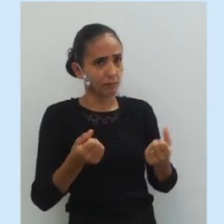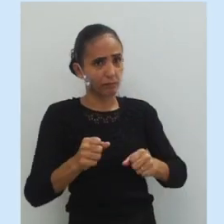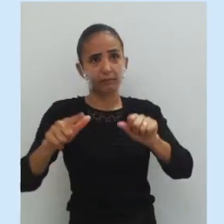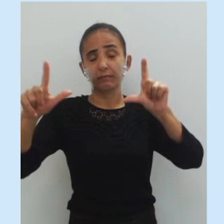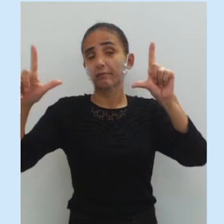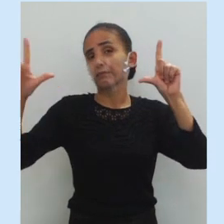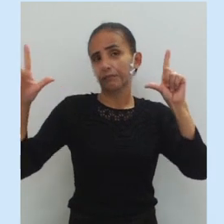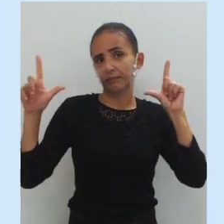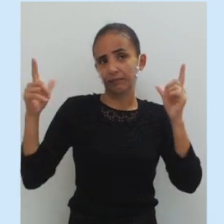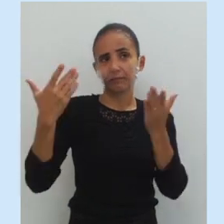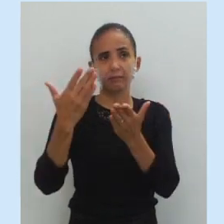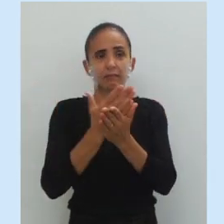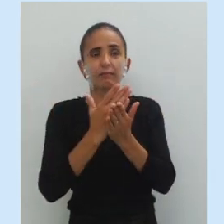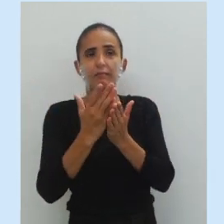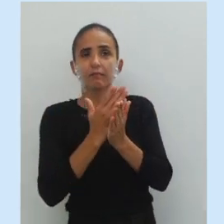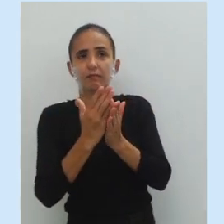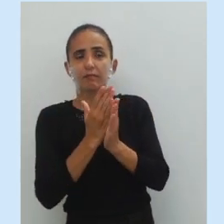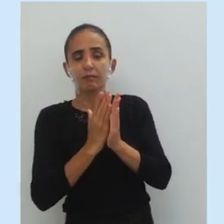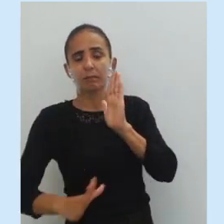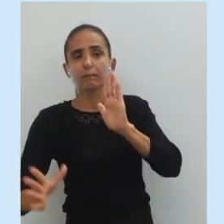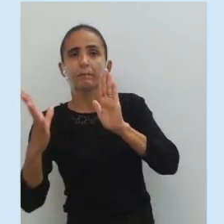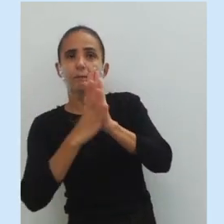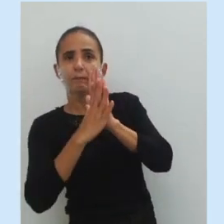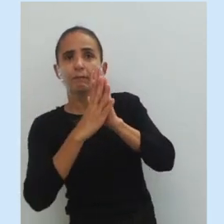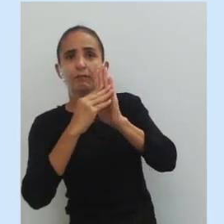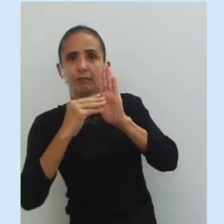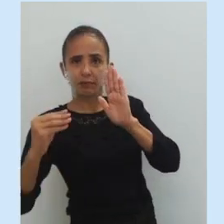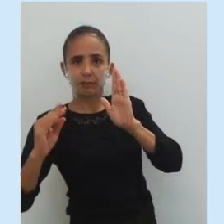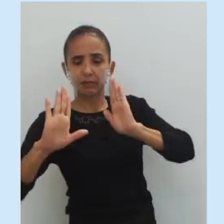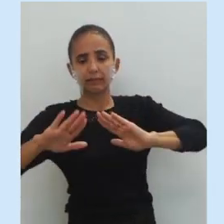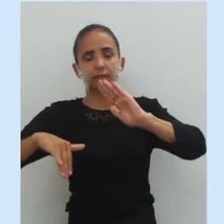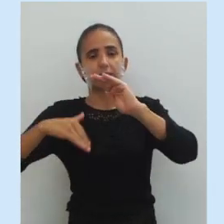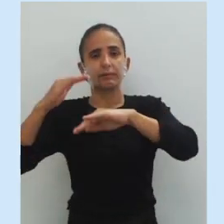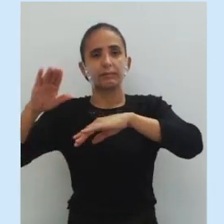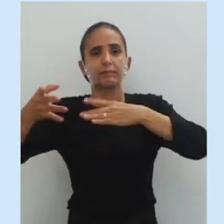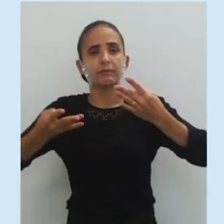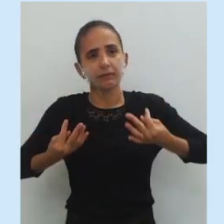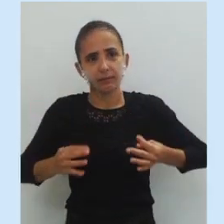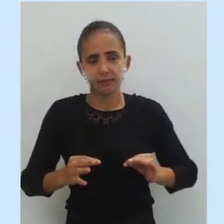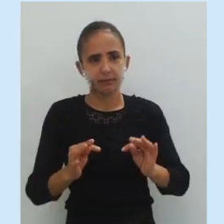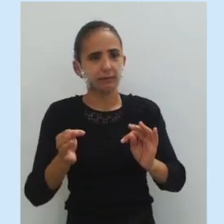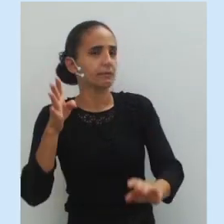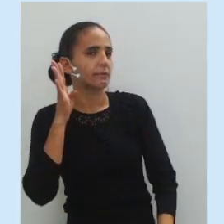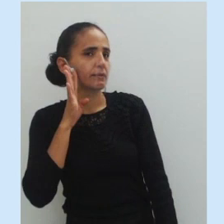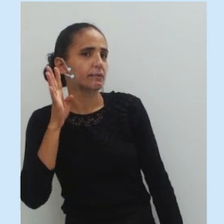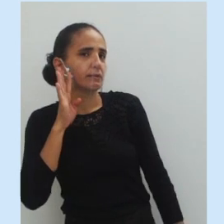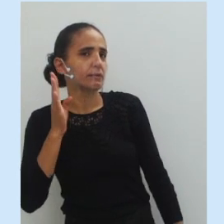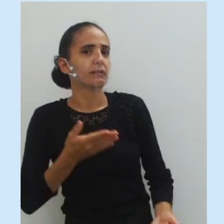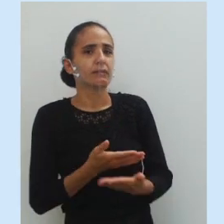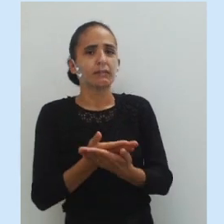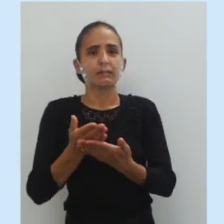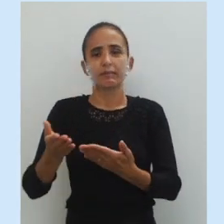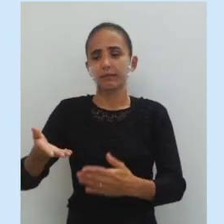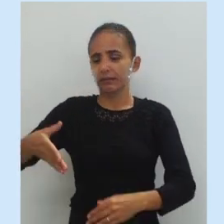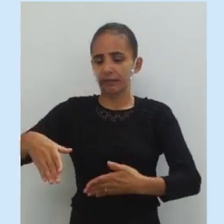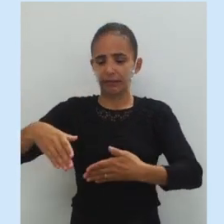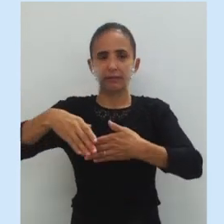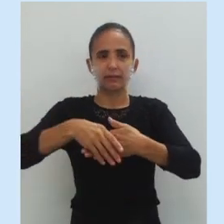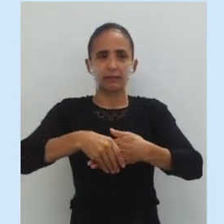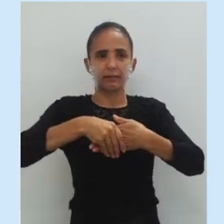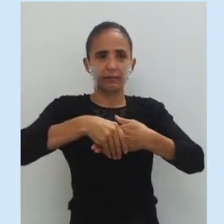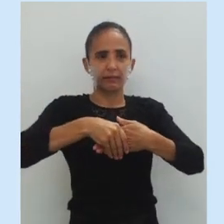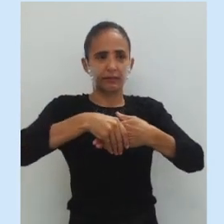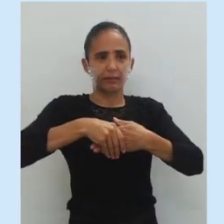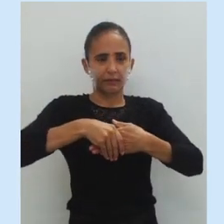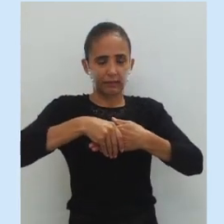na telinha eu coloquei aí uma imagem muito legal, né? A imagem de um braço, né, com a